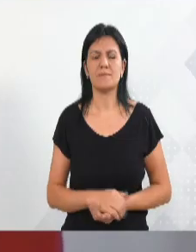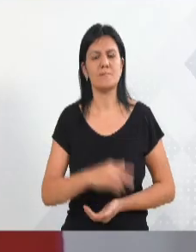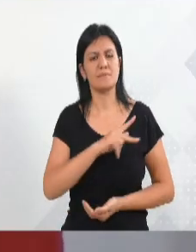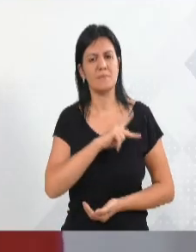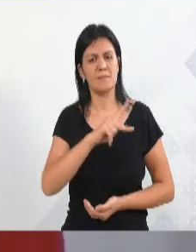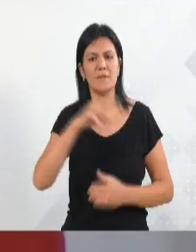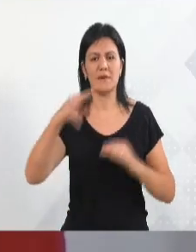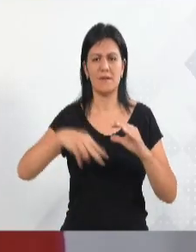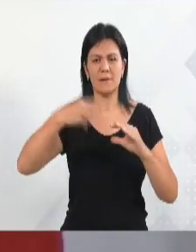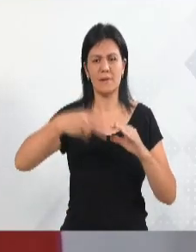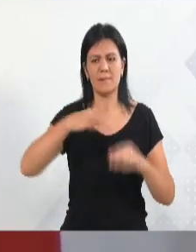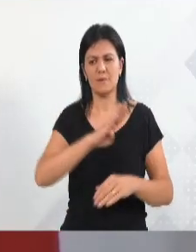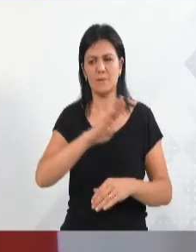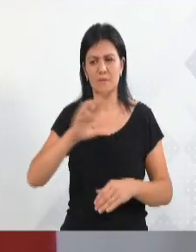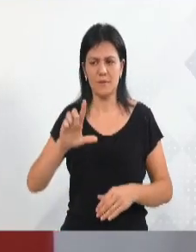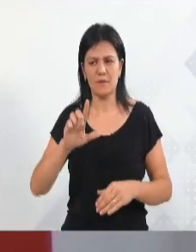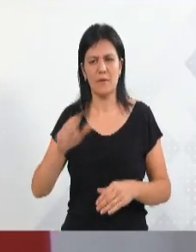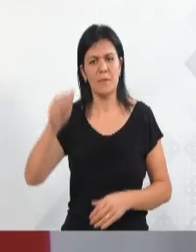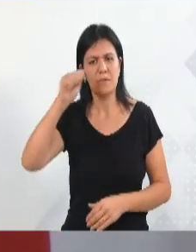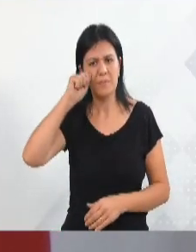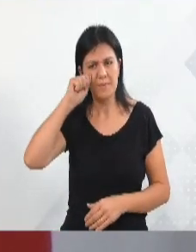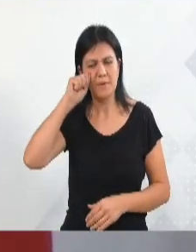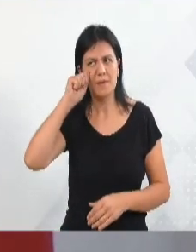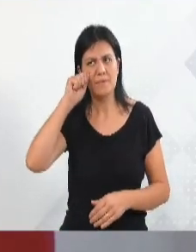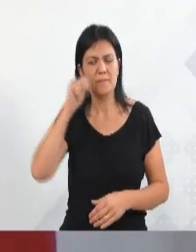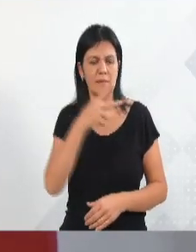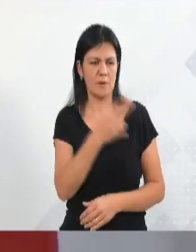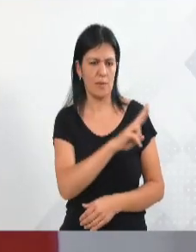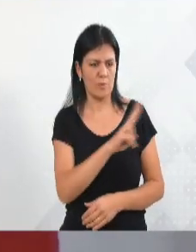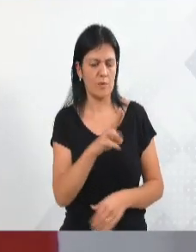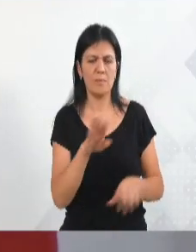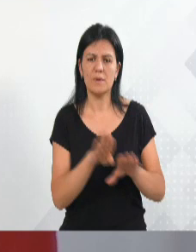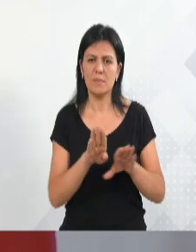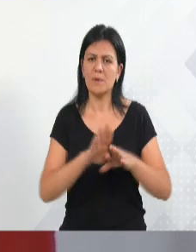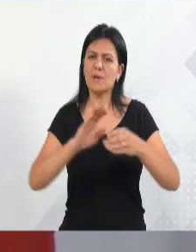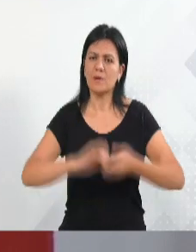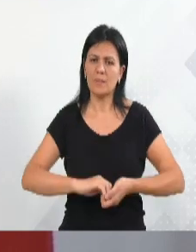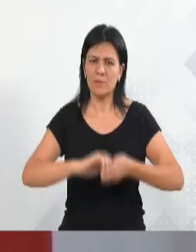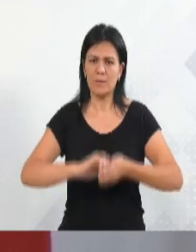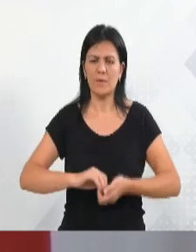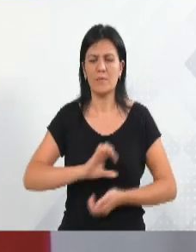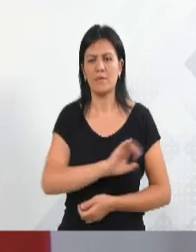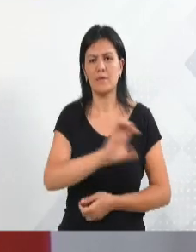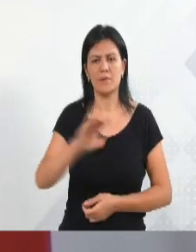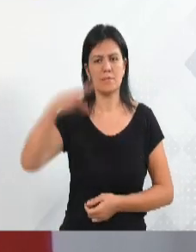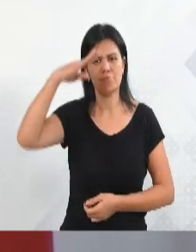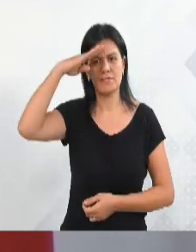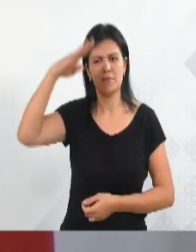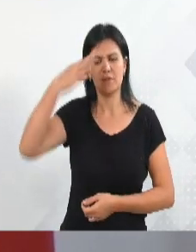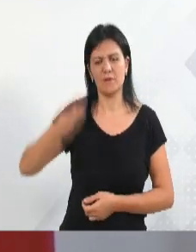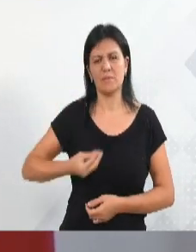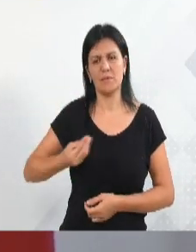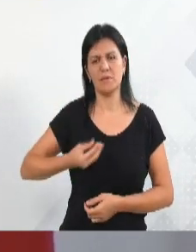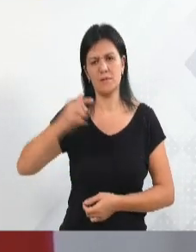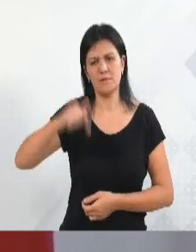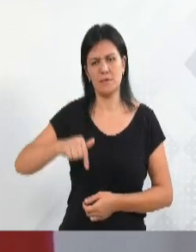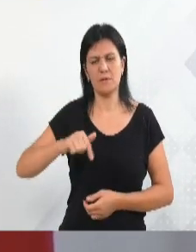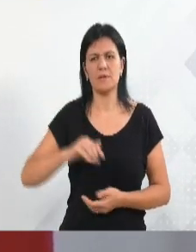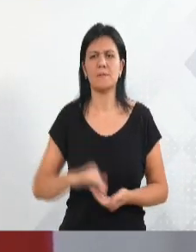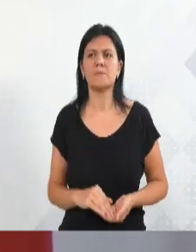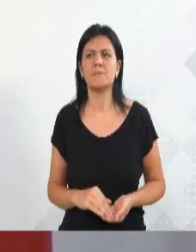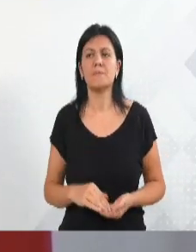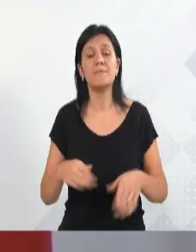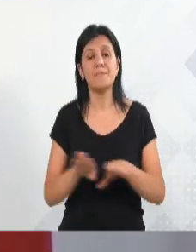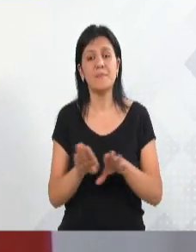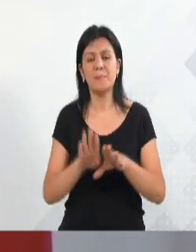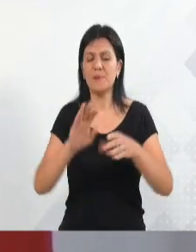Presidente da Câmara de Vereadores de Blumenau, Almir Vieira, em seu nome estendo também o cumprimento aos demais militares aqui presentes na mesa.